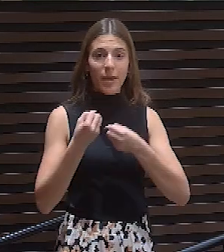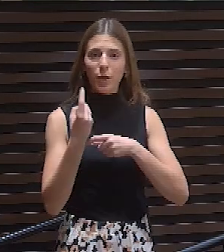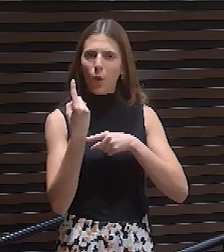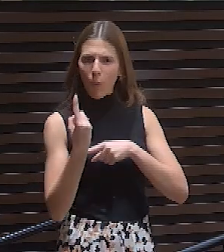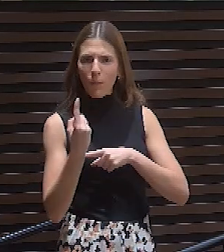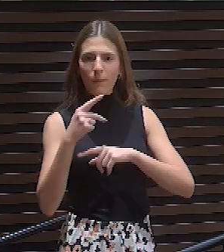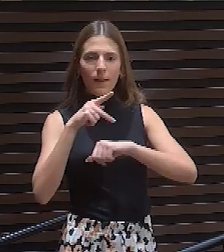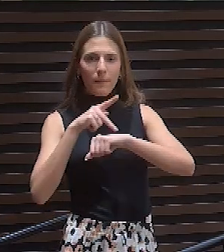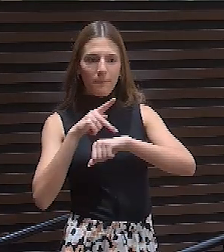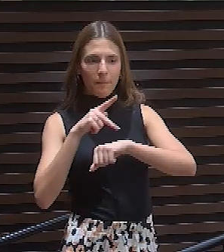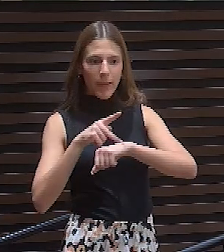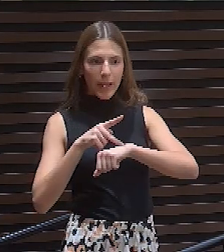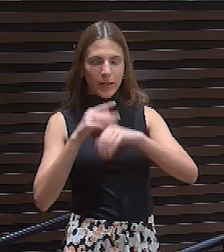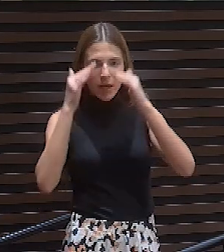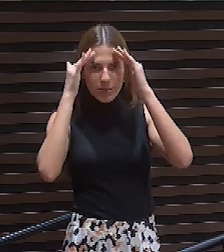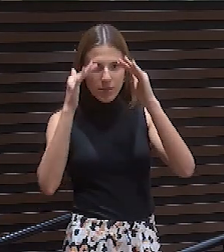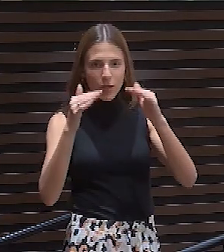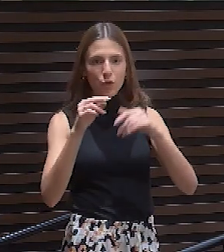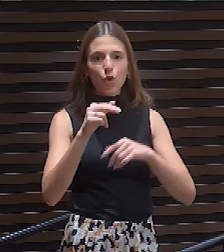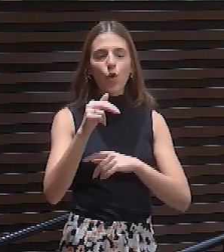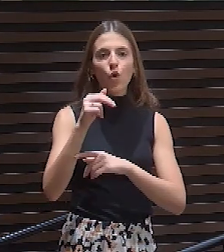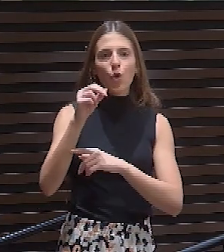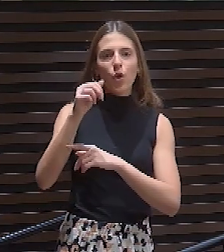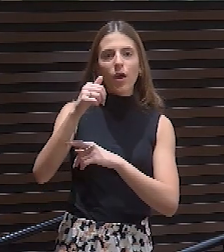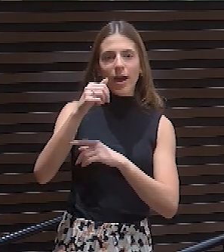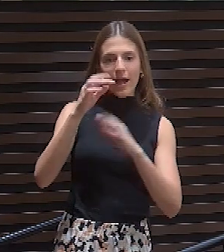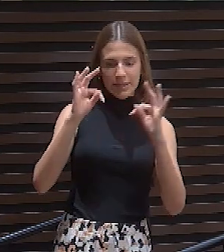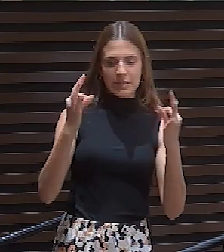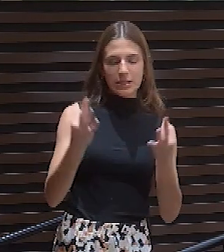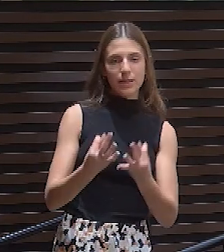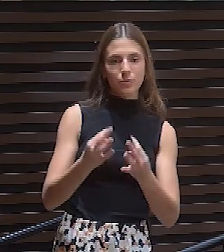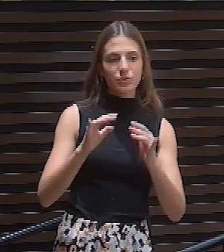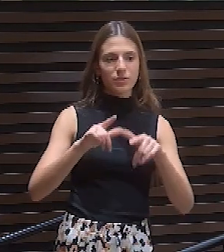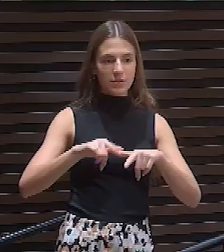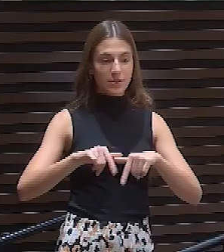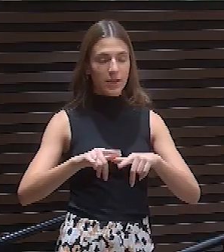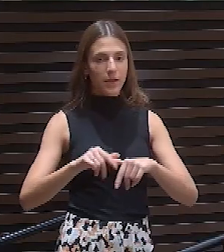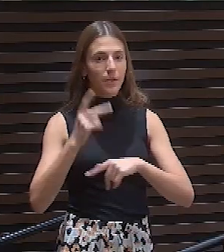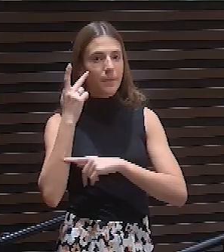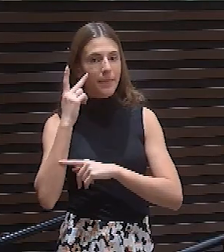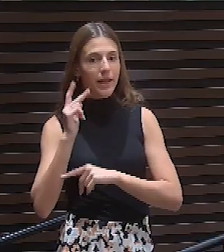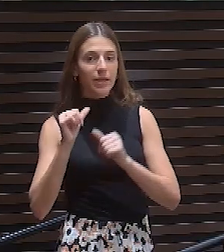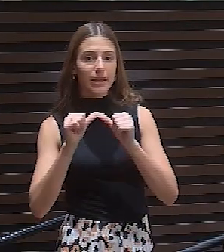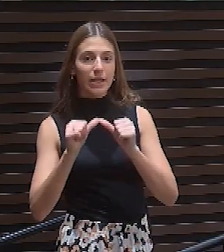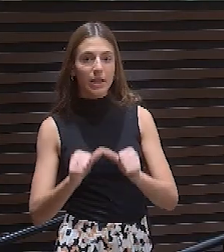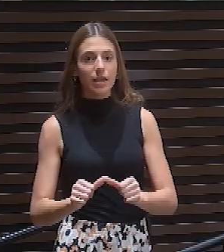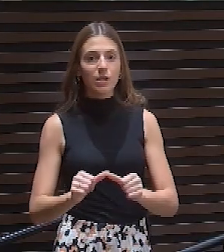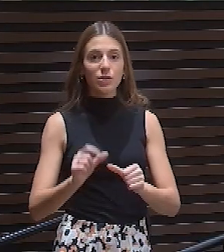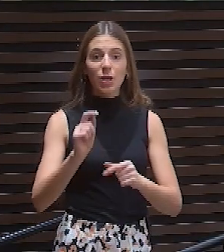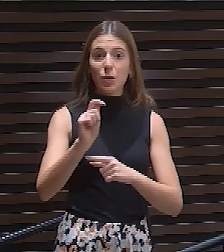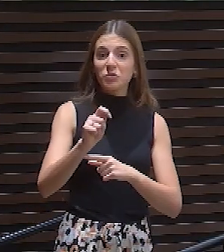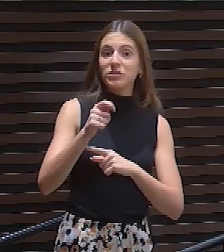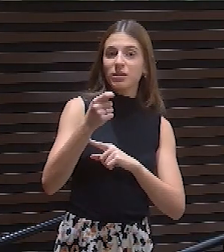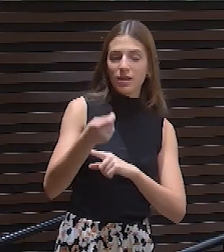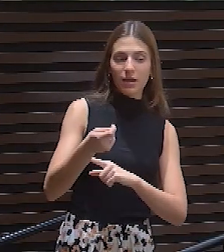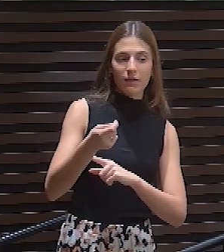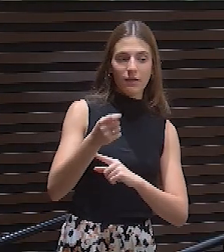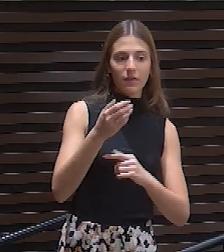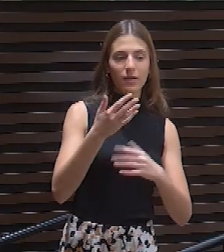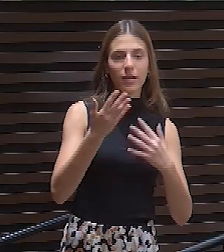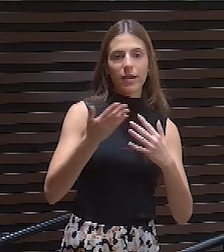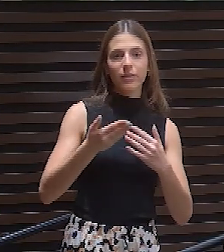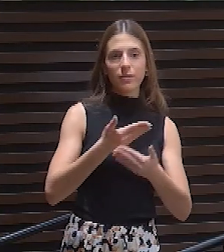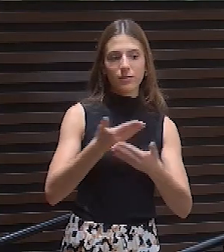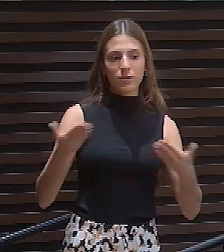das tribos dos filhos de Israel, para que isto seja por sinal entre vós.